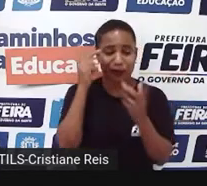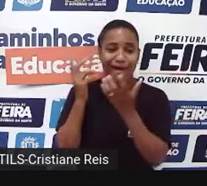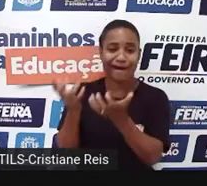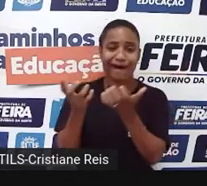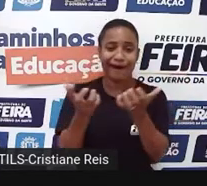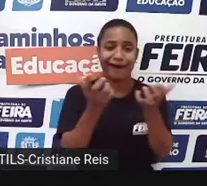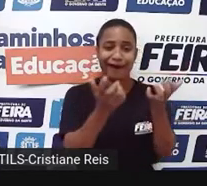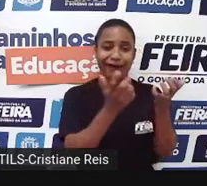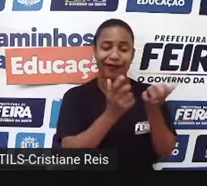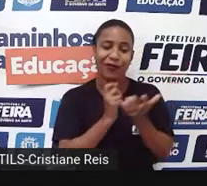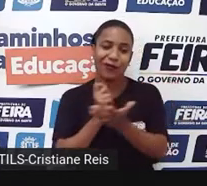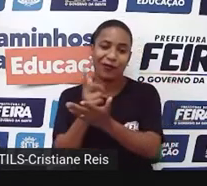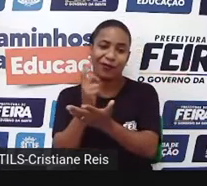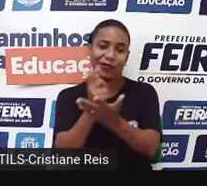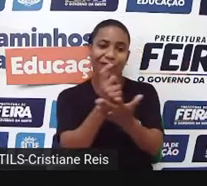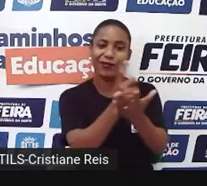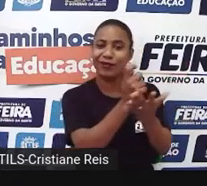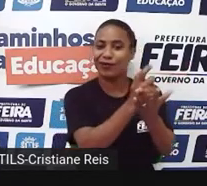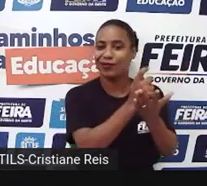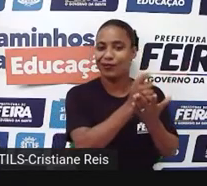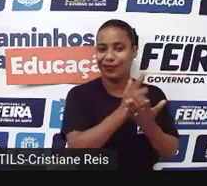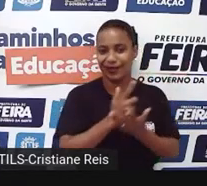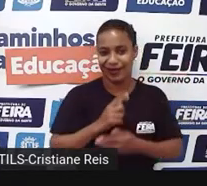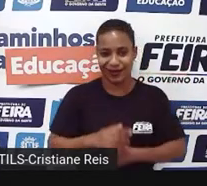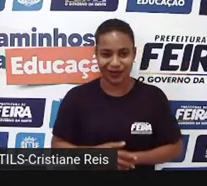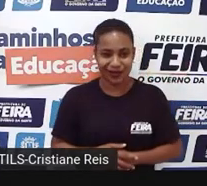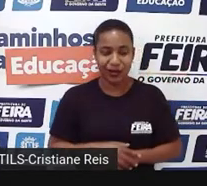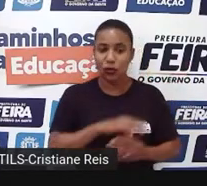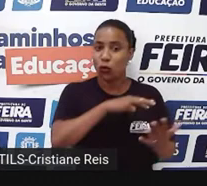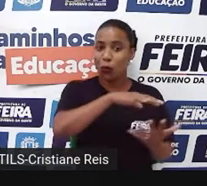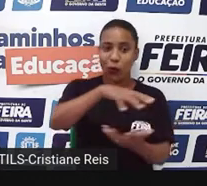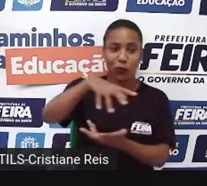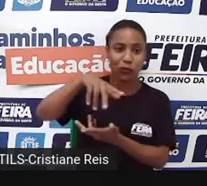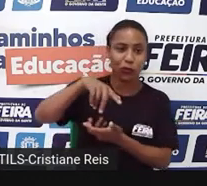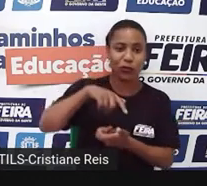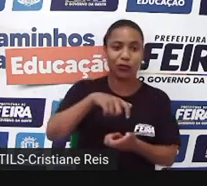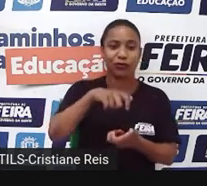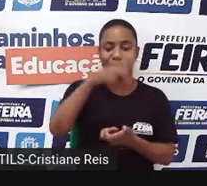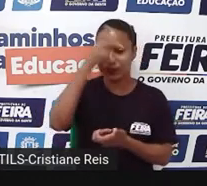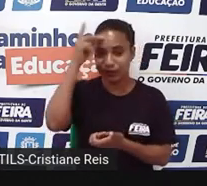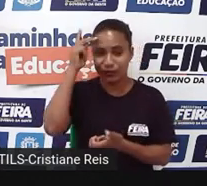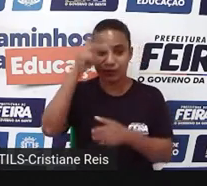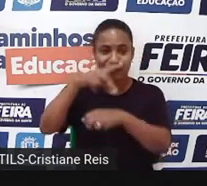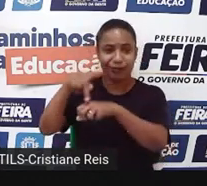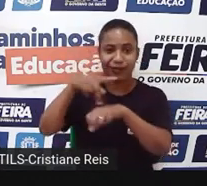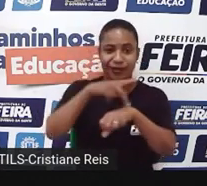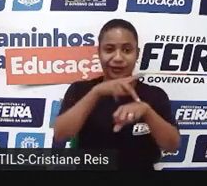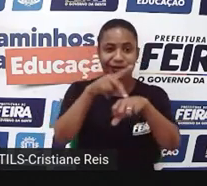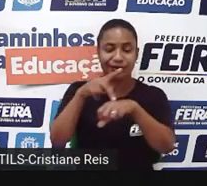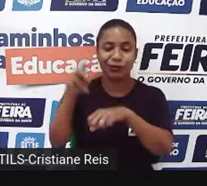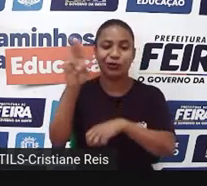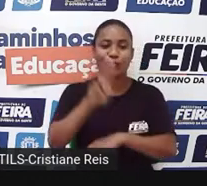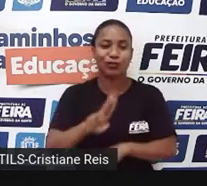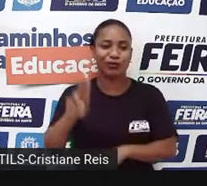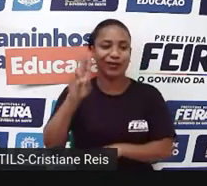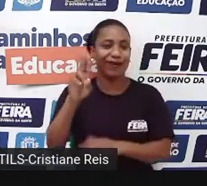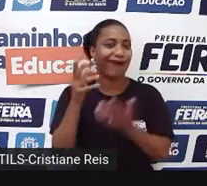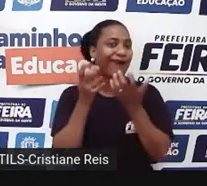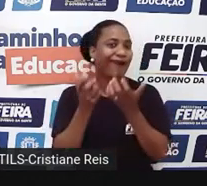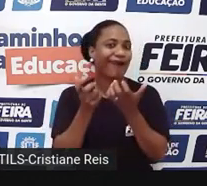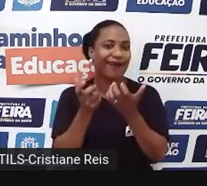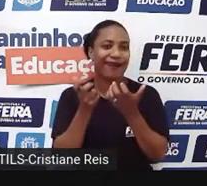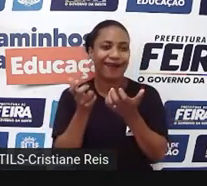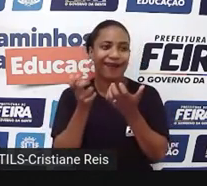salas públicas pelo mundo. Ao redor do mundo, todos os países começaram a utilizar essa ferramenta.